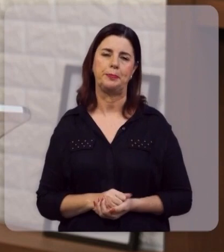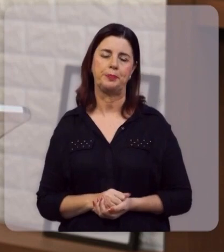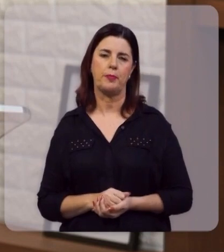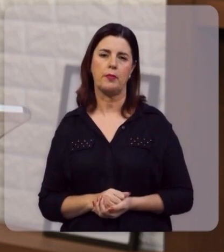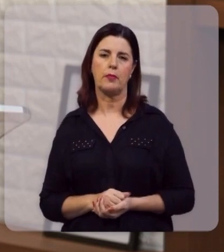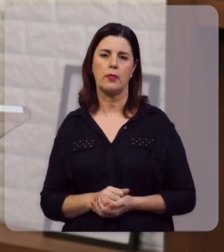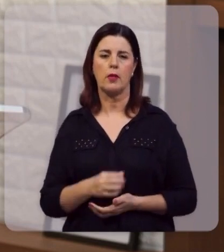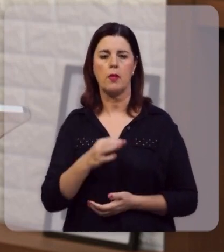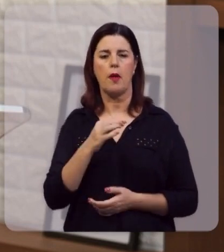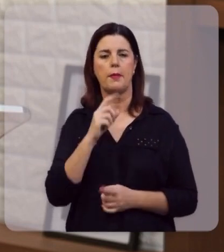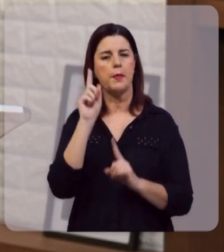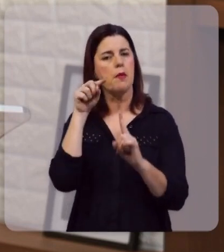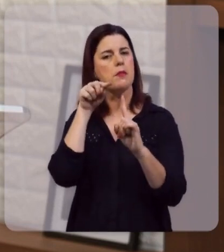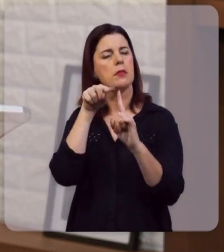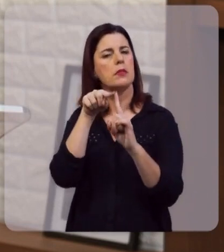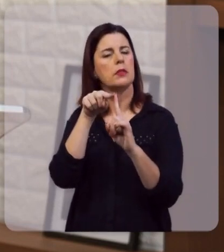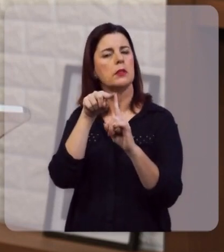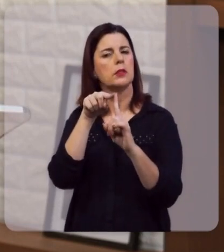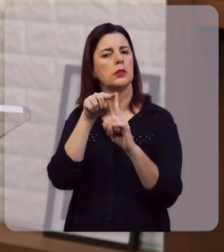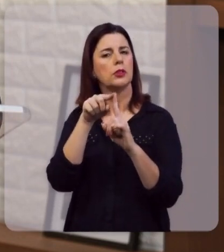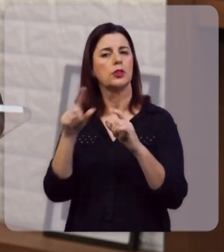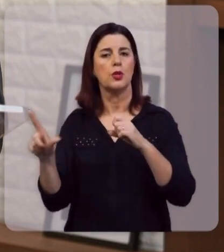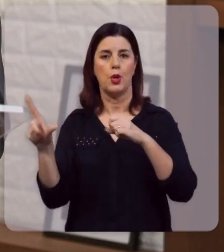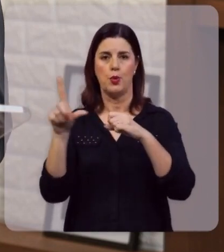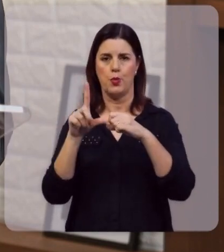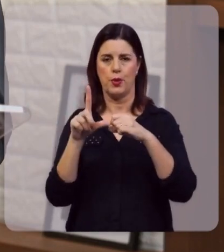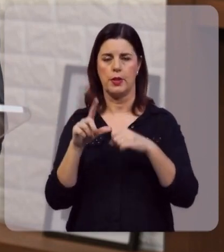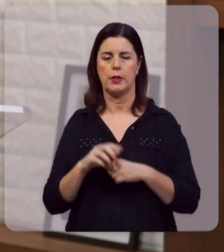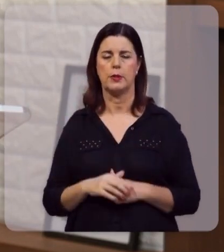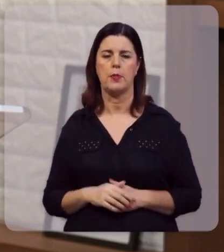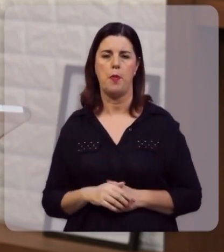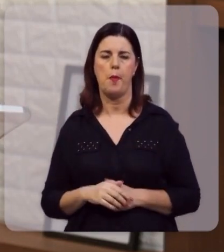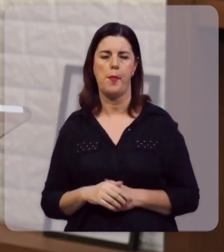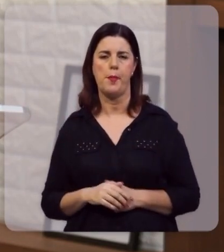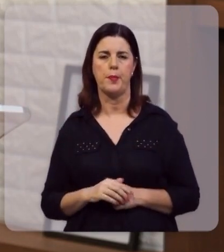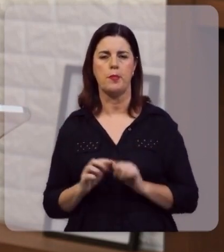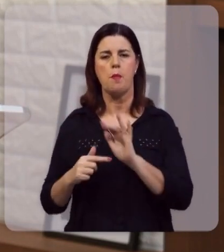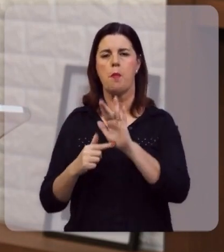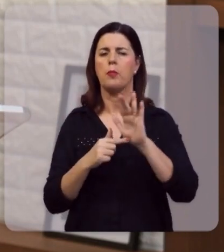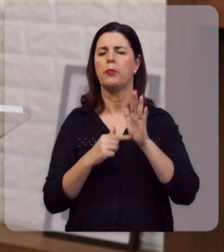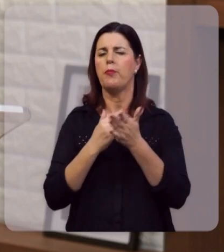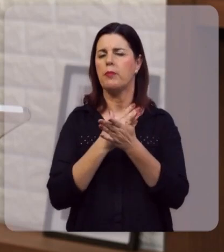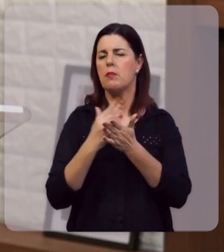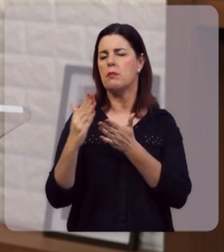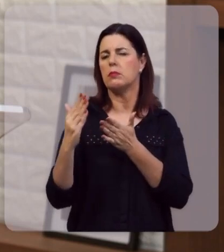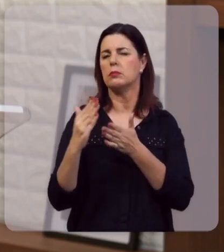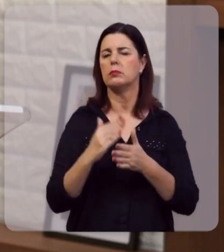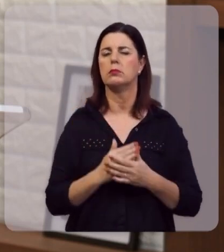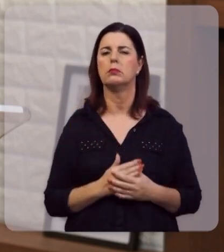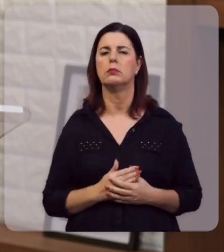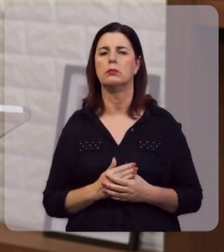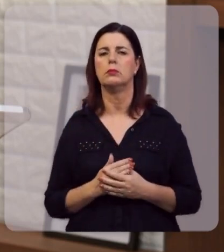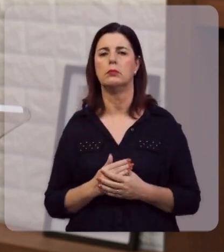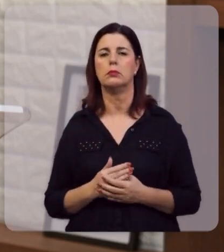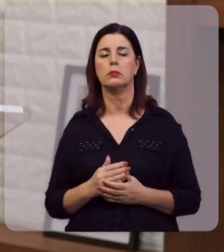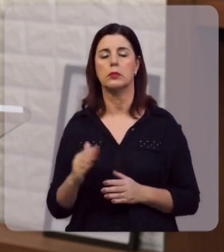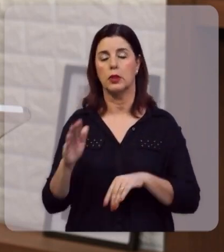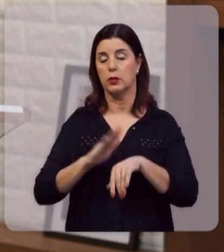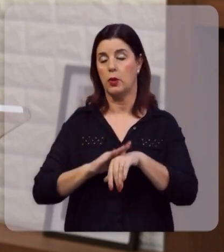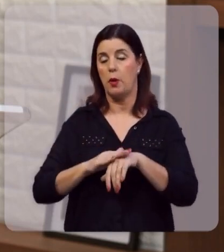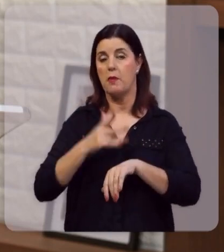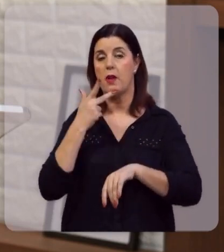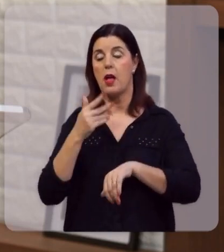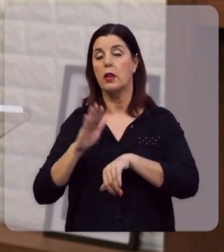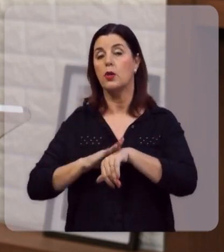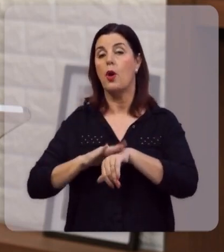O propósito de Lucas, ao nos introduzir o precursor do